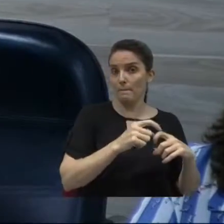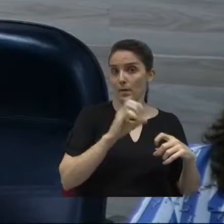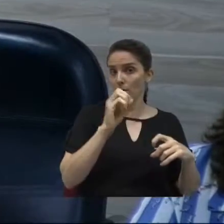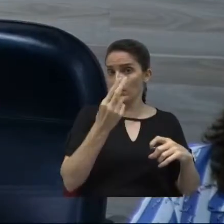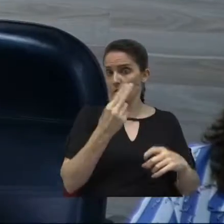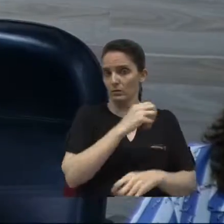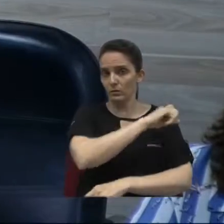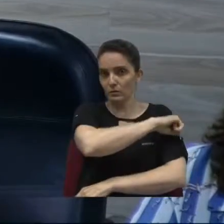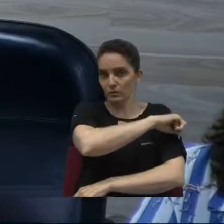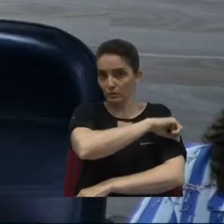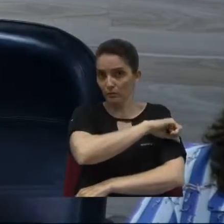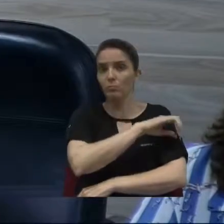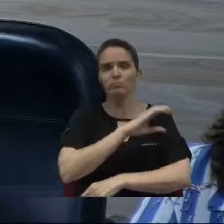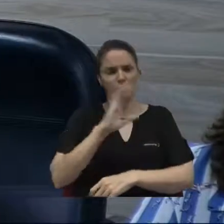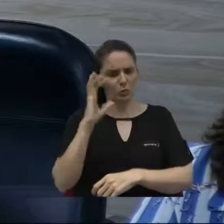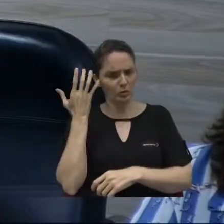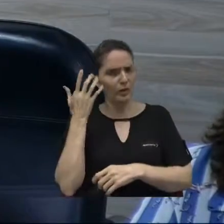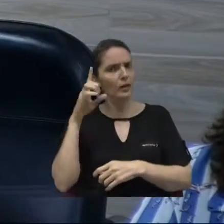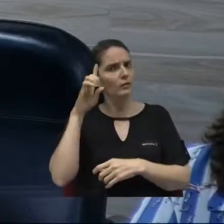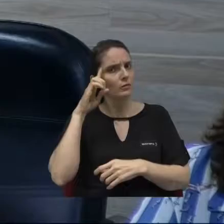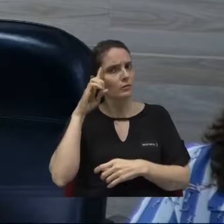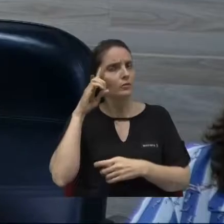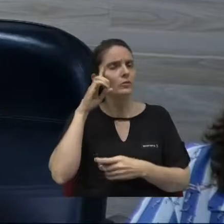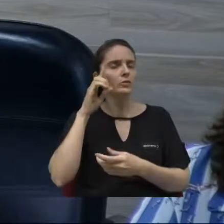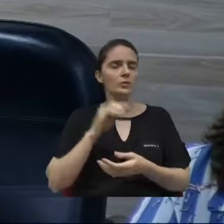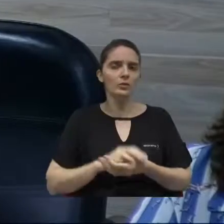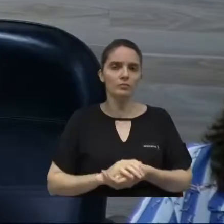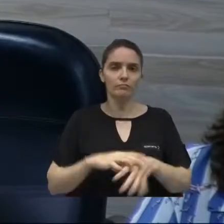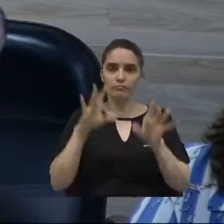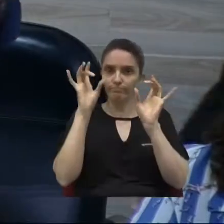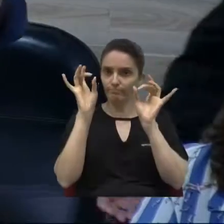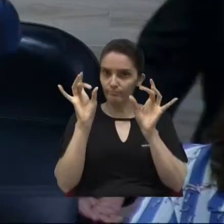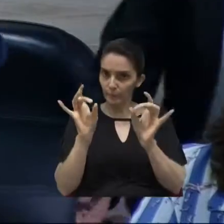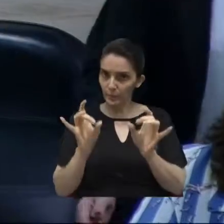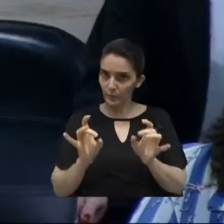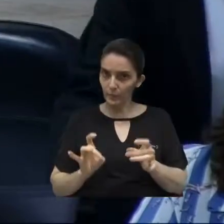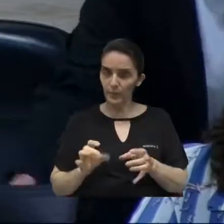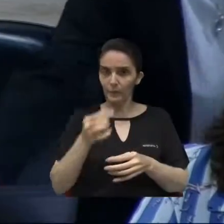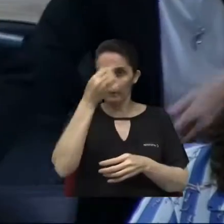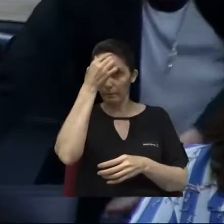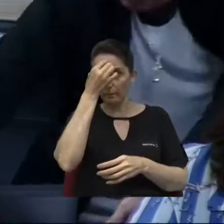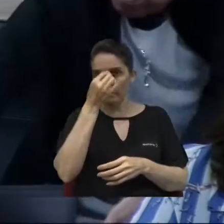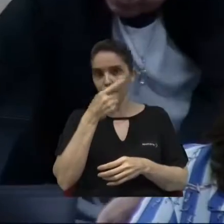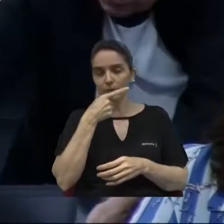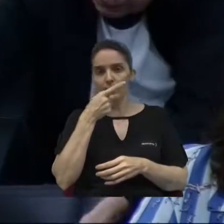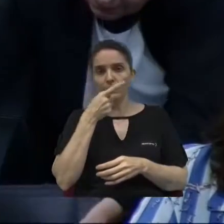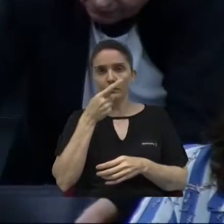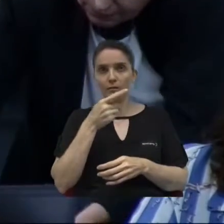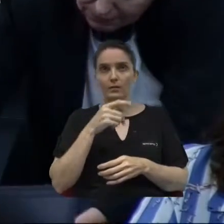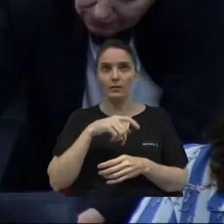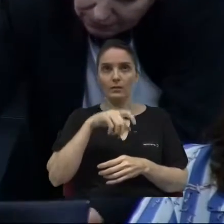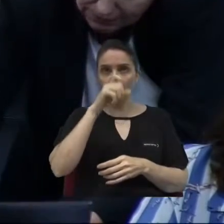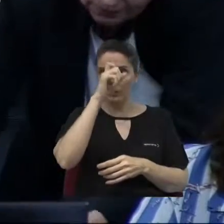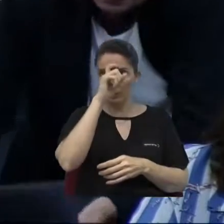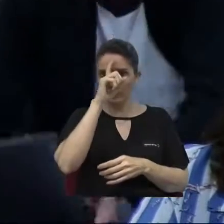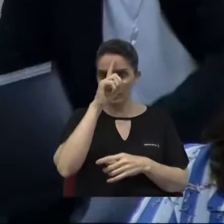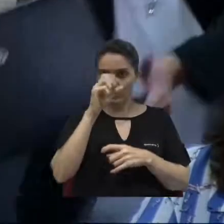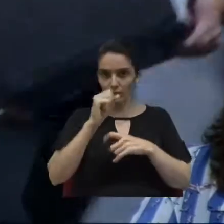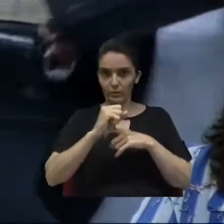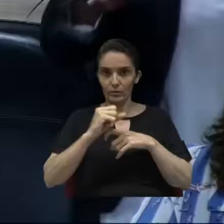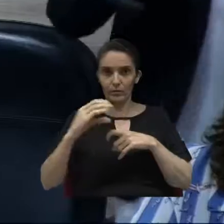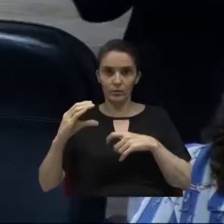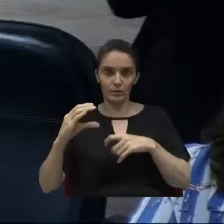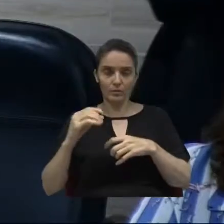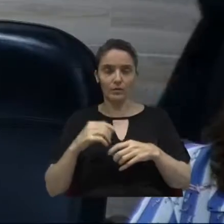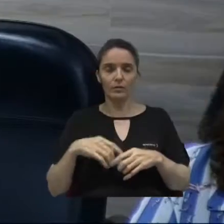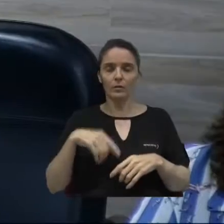acontece diariamente. Em específico, quero aqui falar sobre a Santa Casa, onde